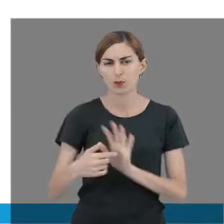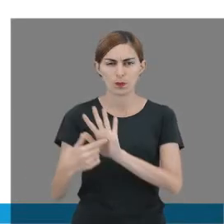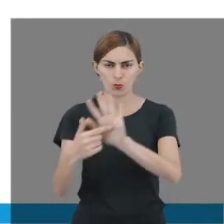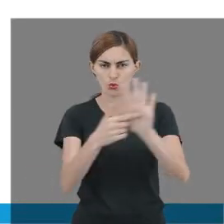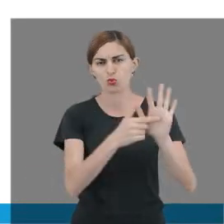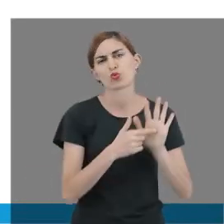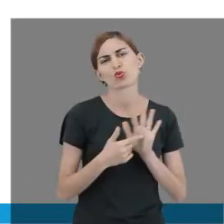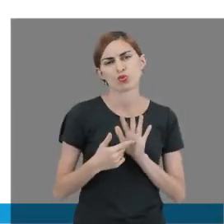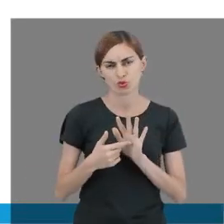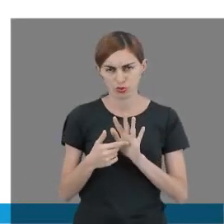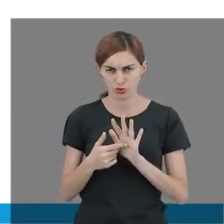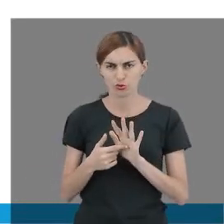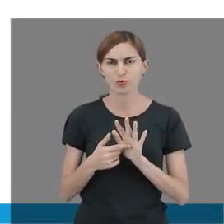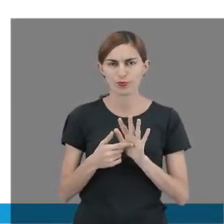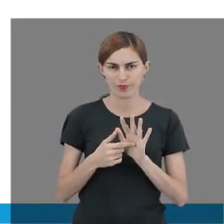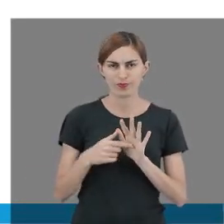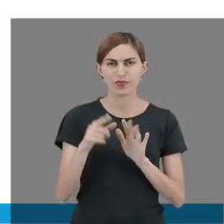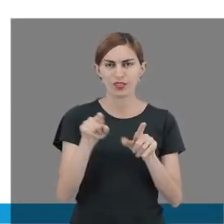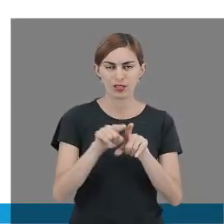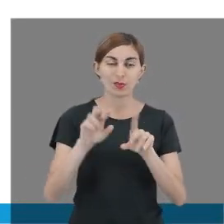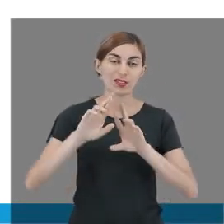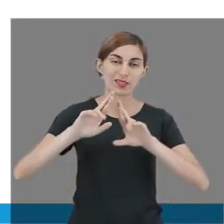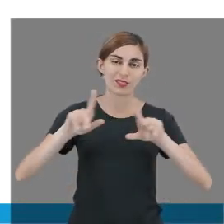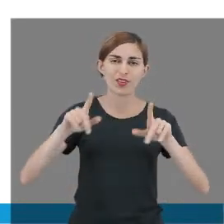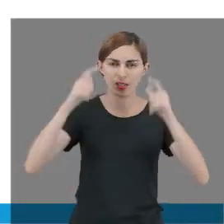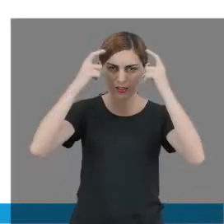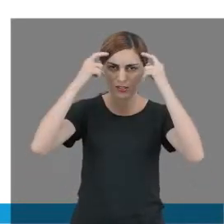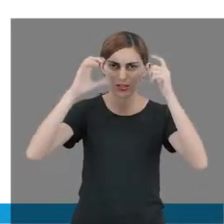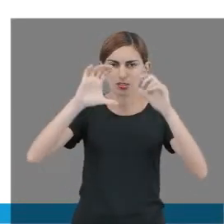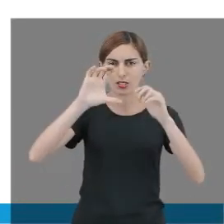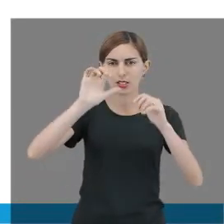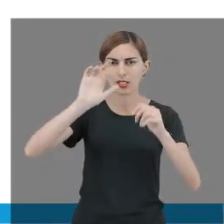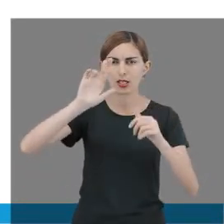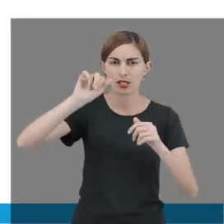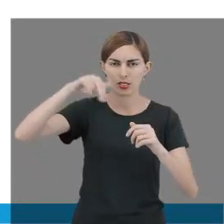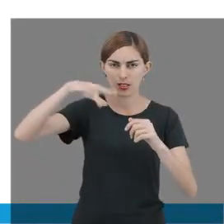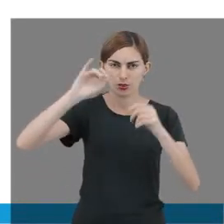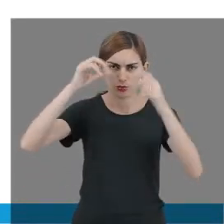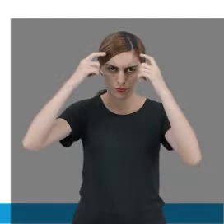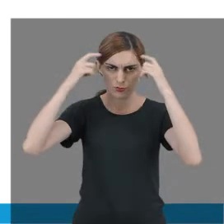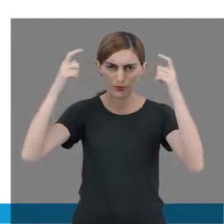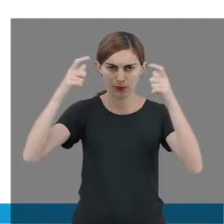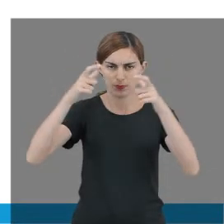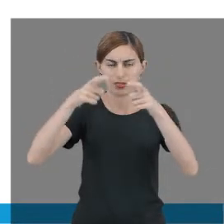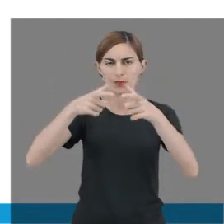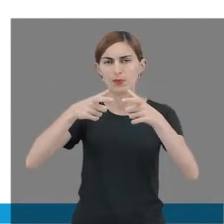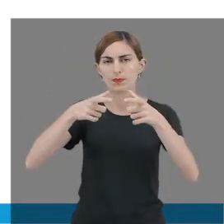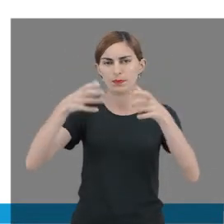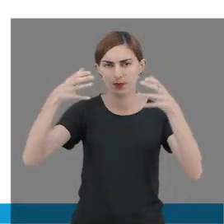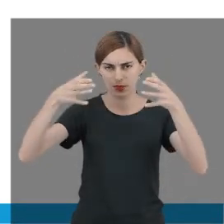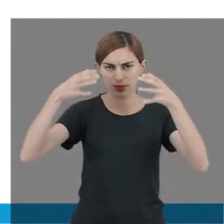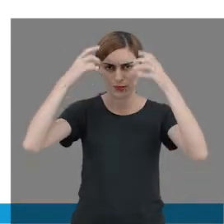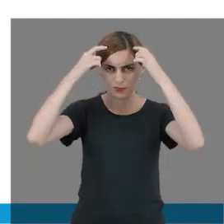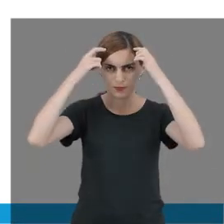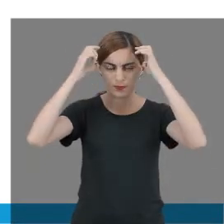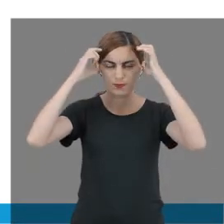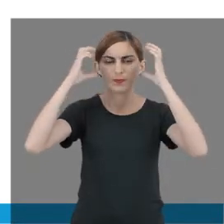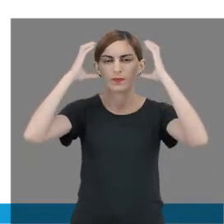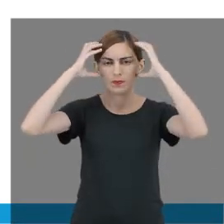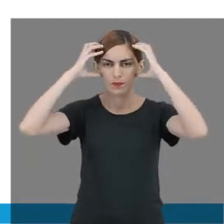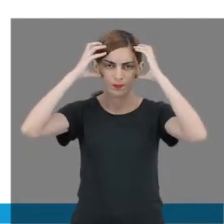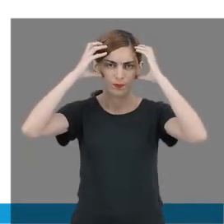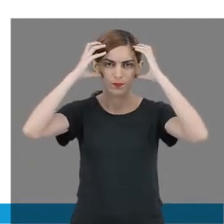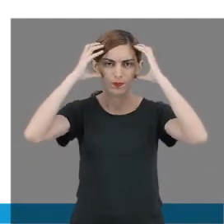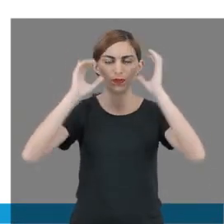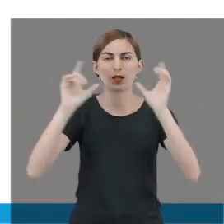crâniofacial, que é você nitidamente nota uma diferença do crânio para a face da criança, porque exatamente pelo tamanho do cérebro reduzido, e aí o